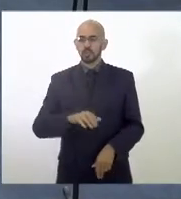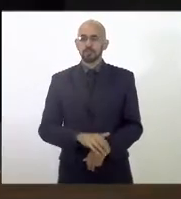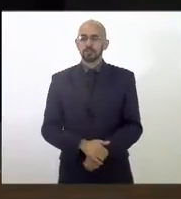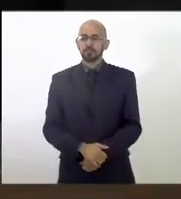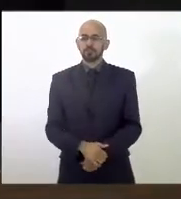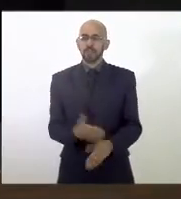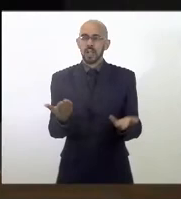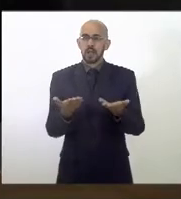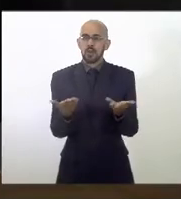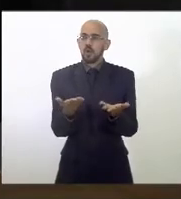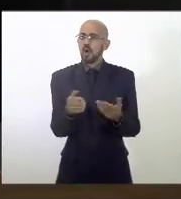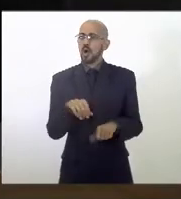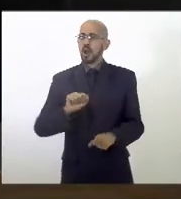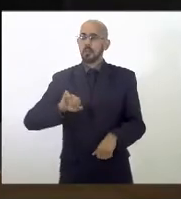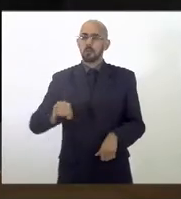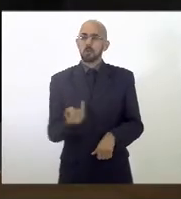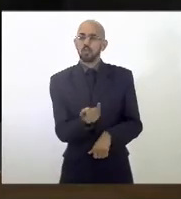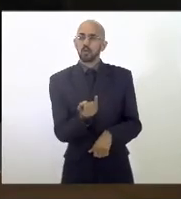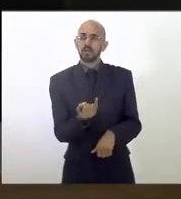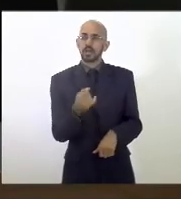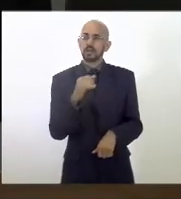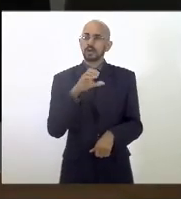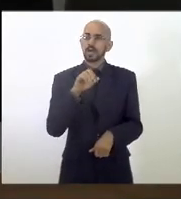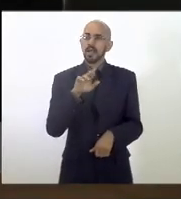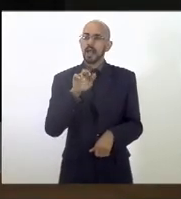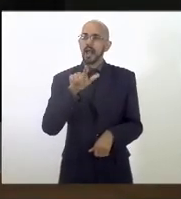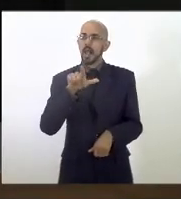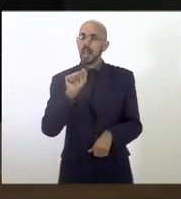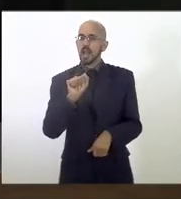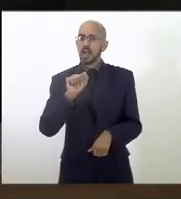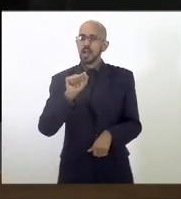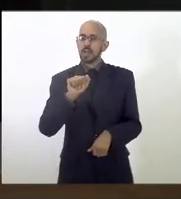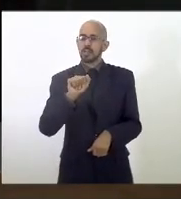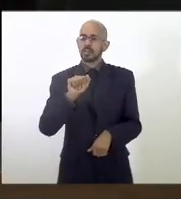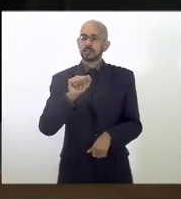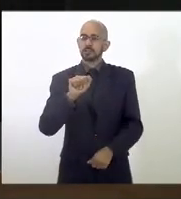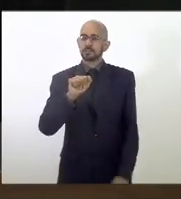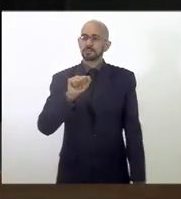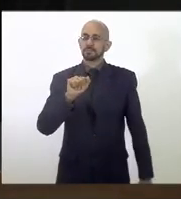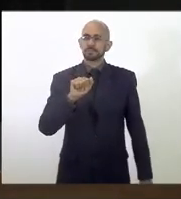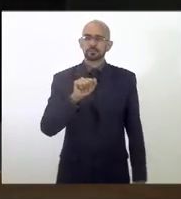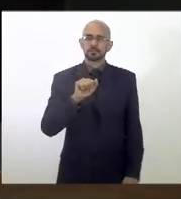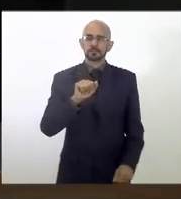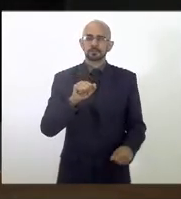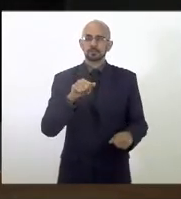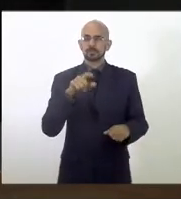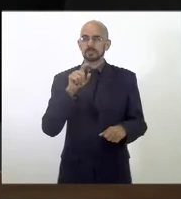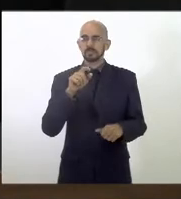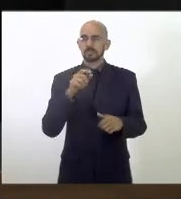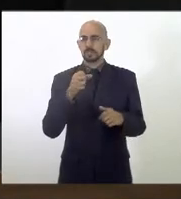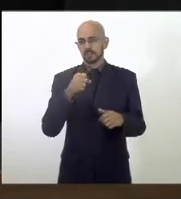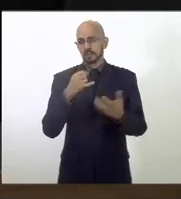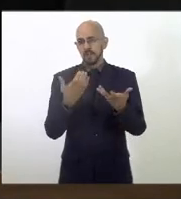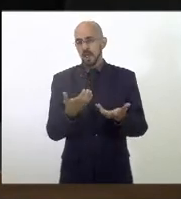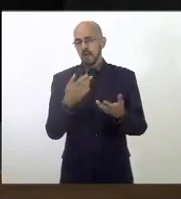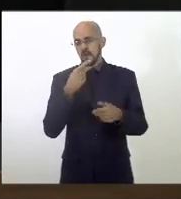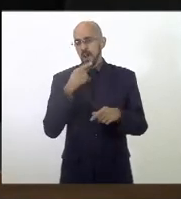Passa a oportunidade a Carla Pinheiro, que quer usar da palavra, por